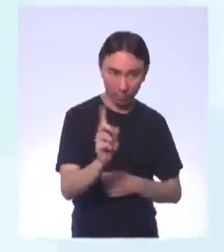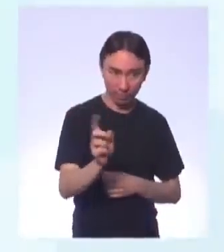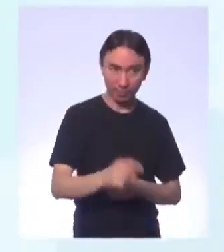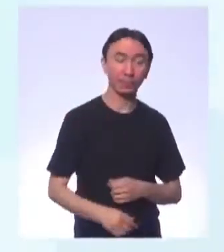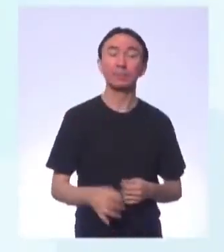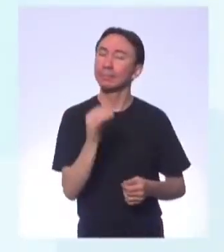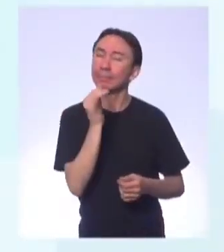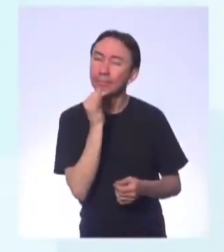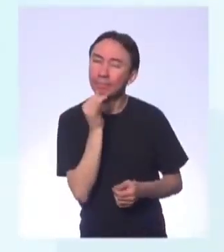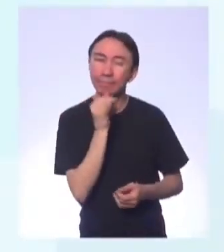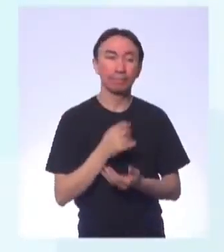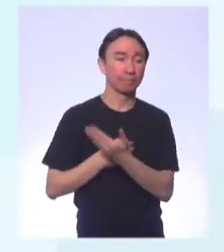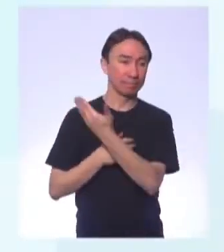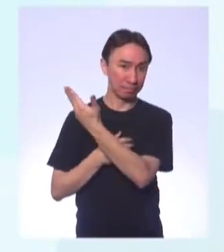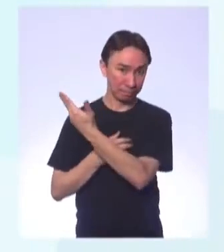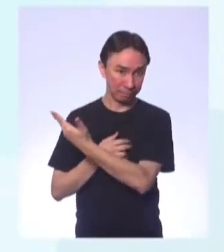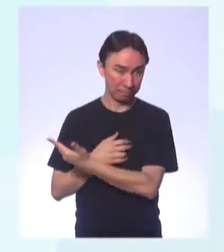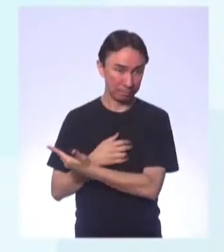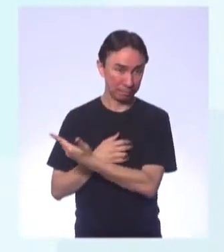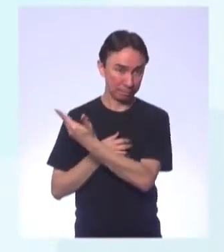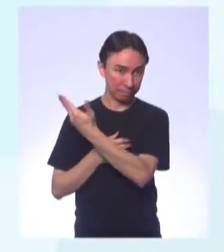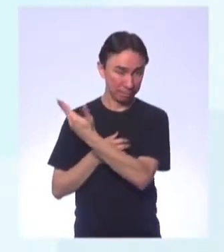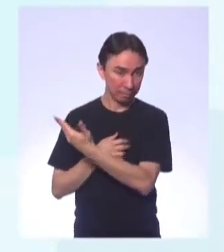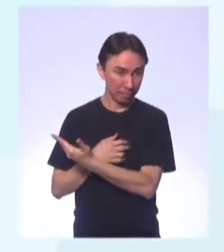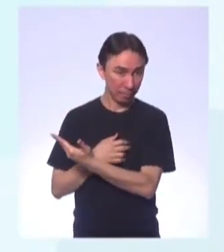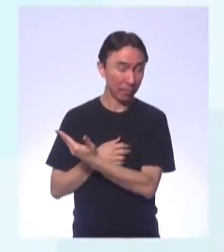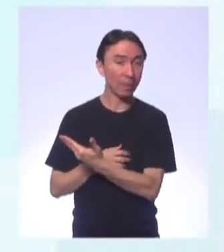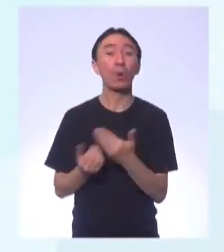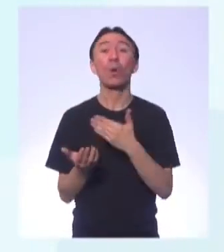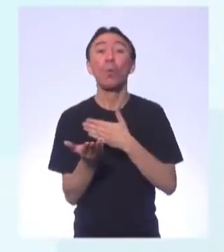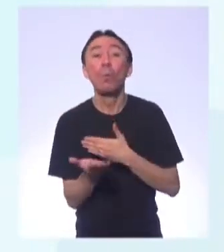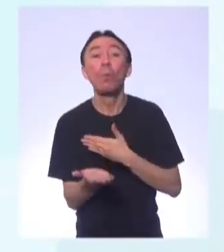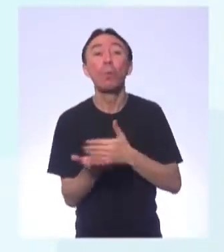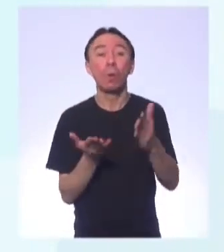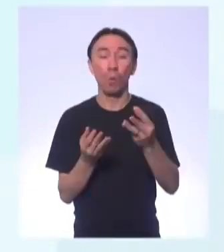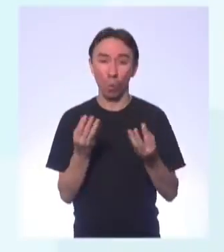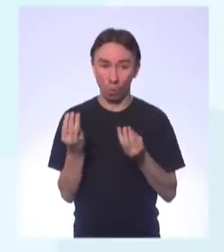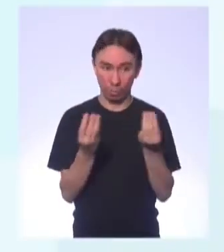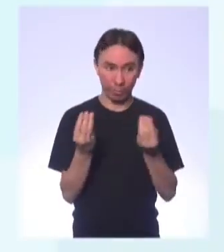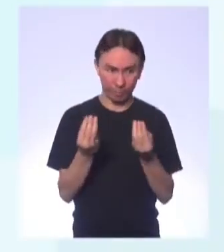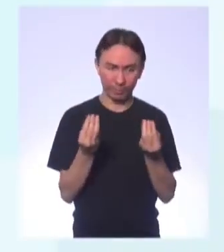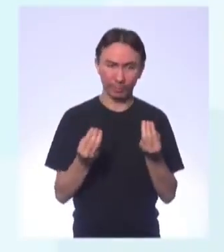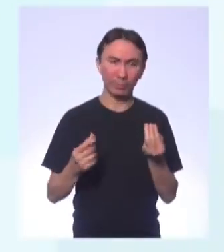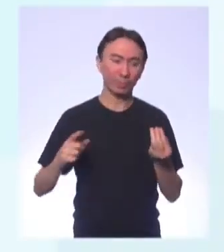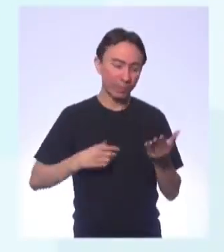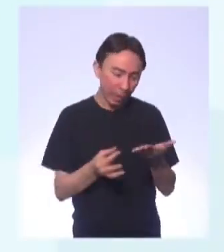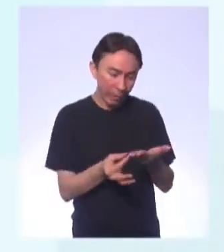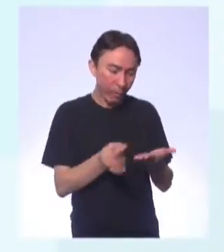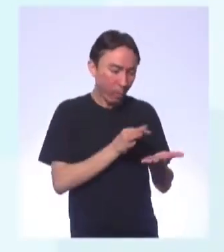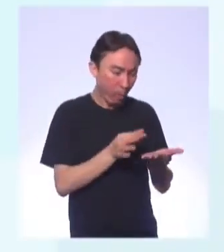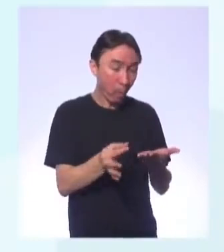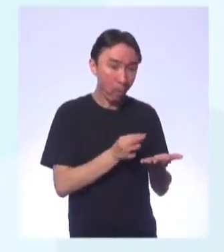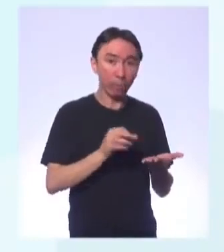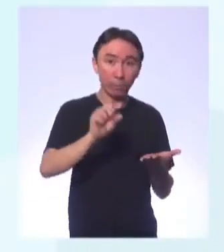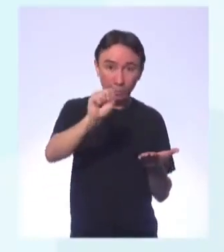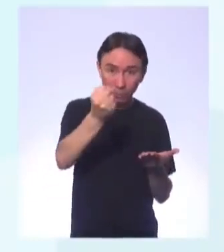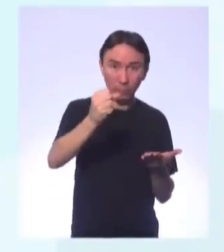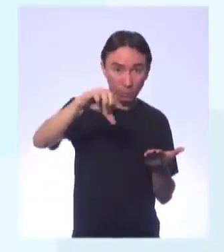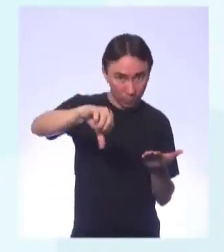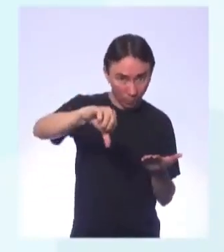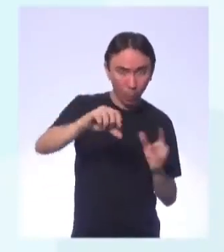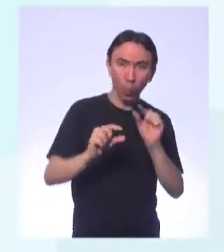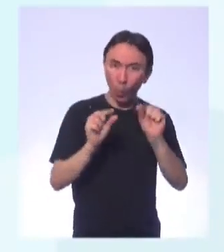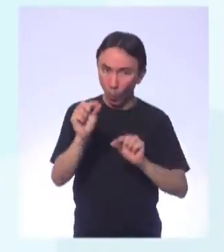no exemplo que eu tô colocando eu vou começar aí com a seguinte ideia lá então tá lá na página 89 do caderno aprender